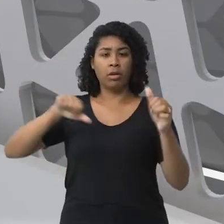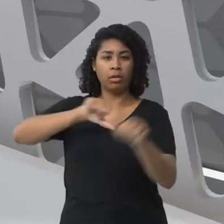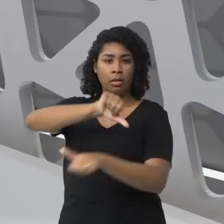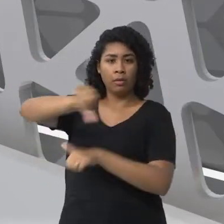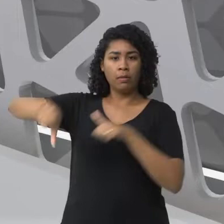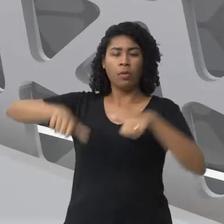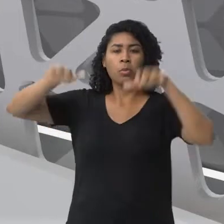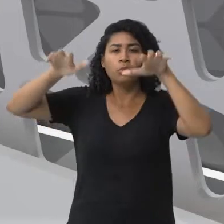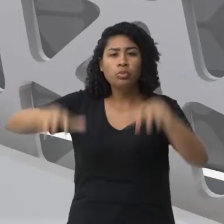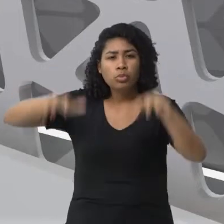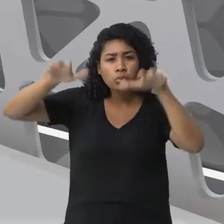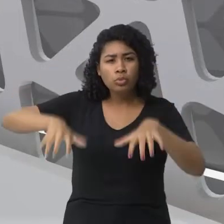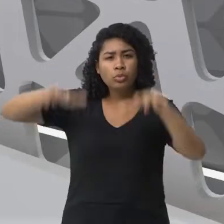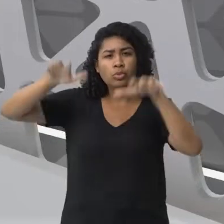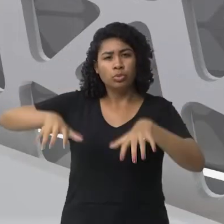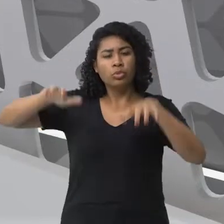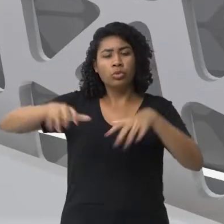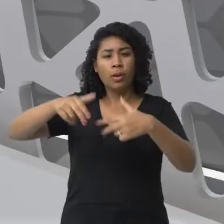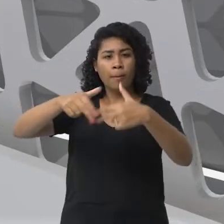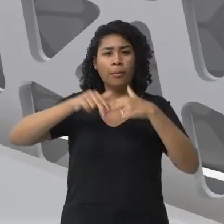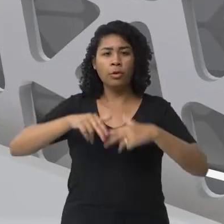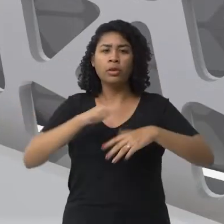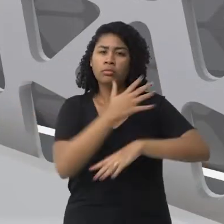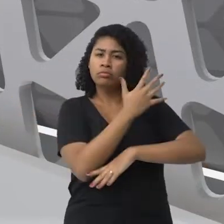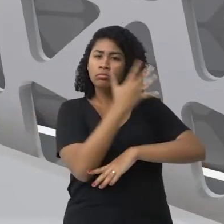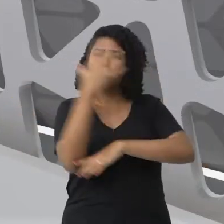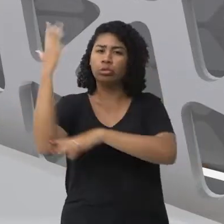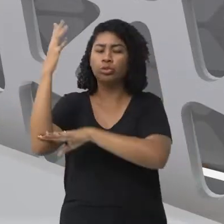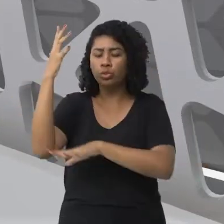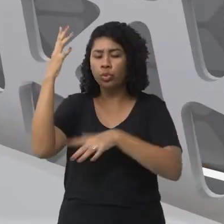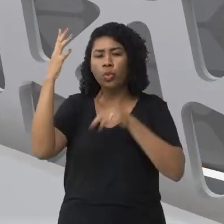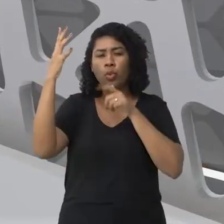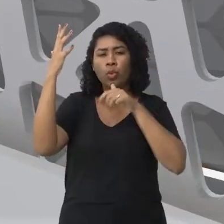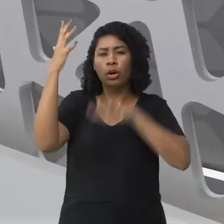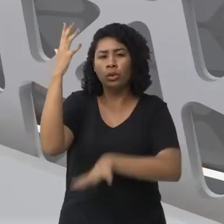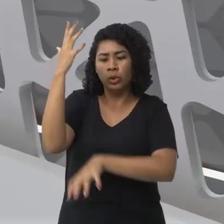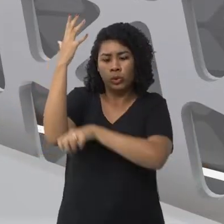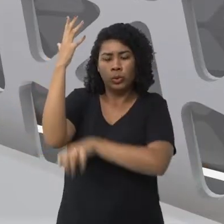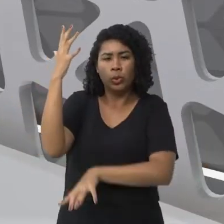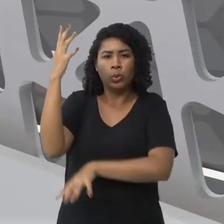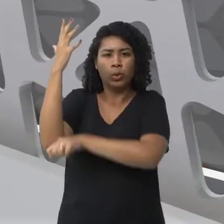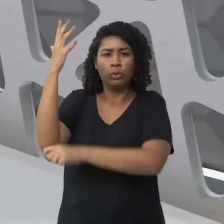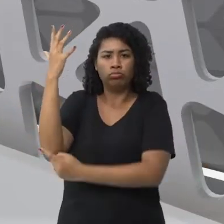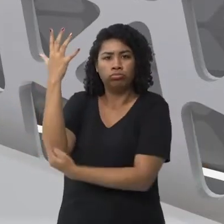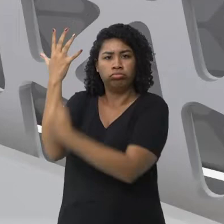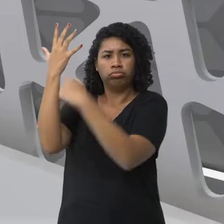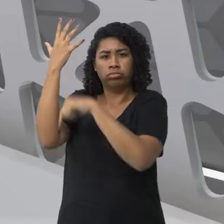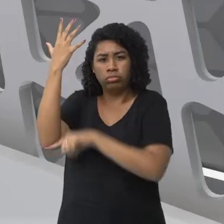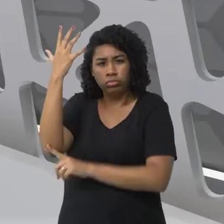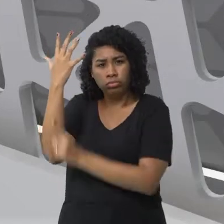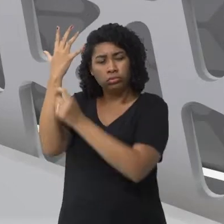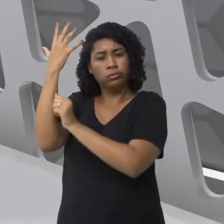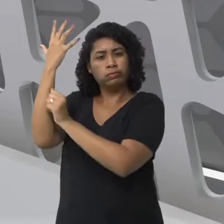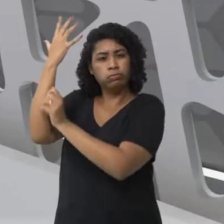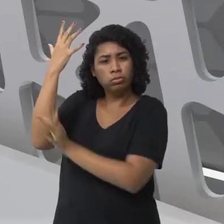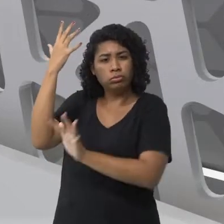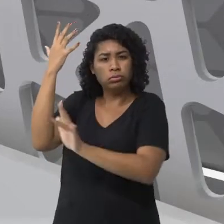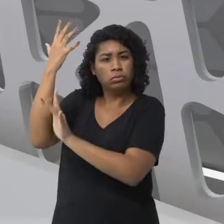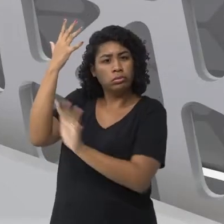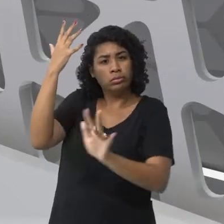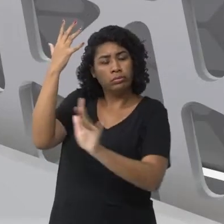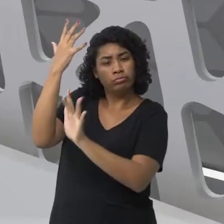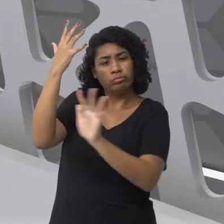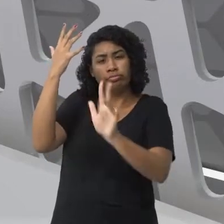A floresta amazônica vai fazer todo esse processo de sugar a água, da evapotranspiração e novamente ela lança no ar,